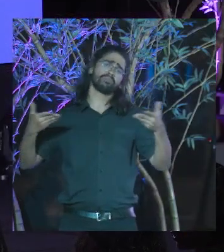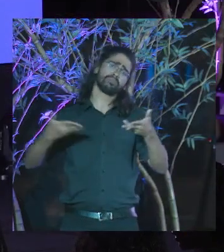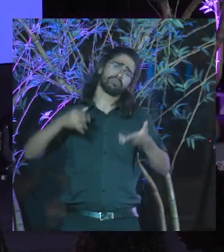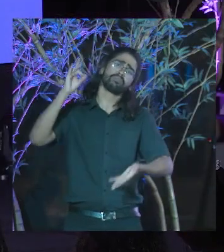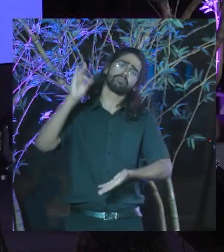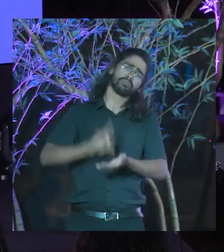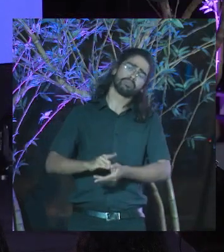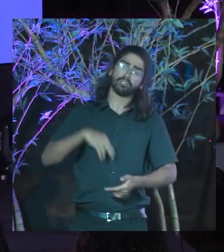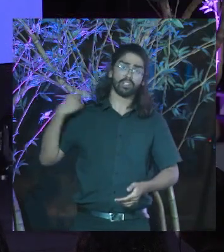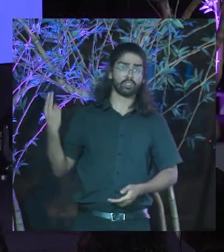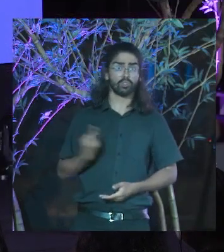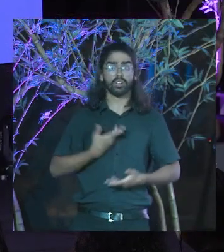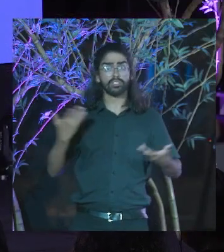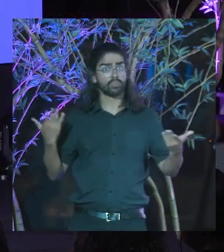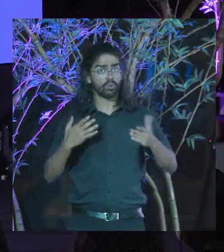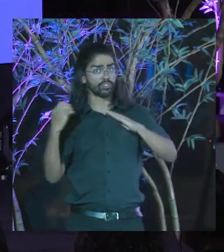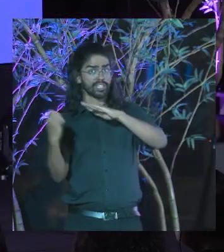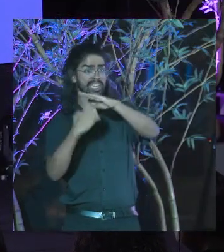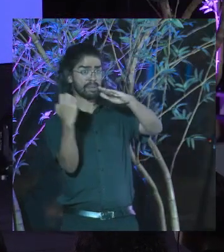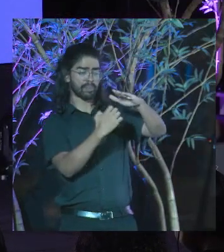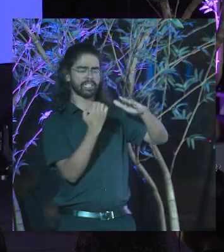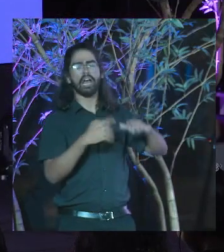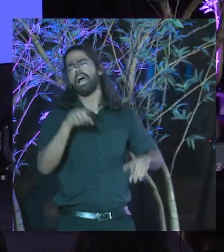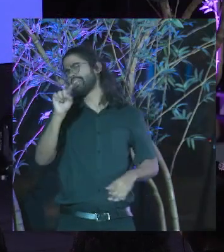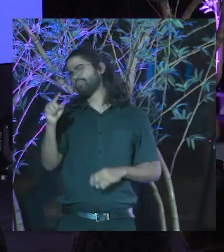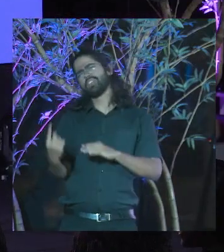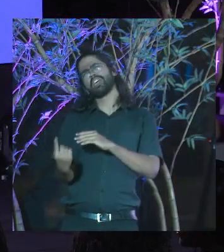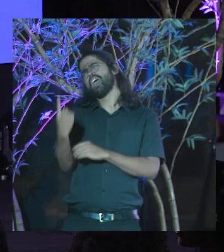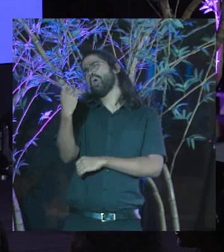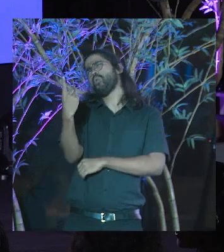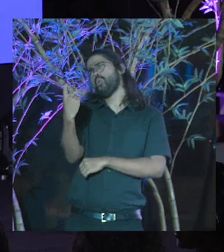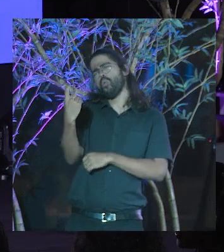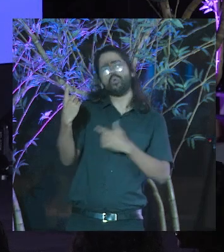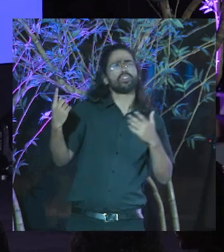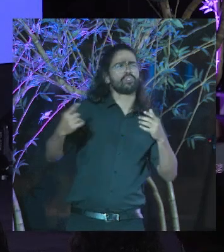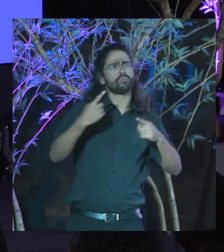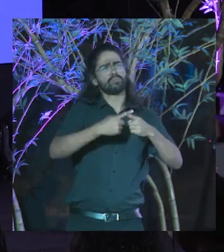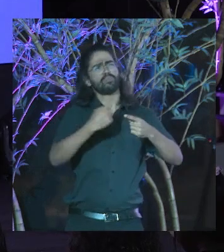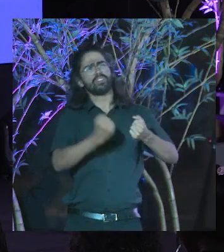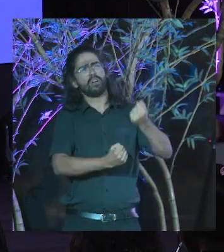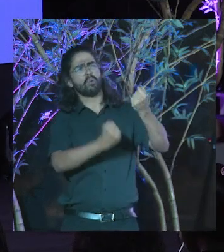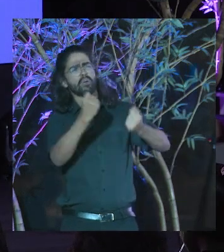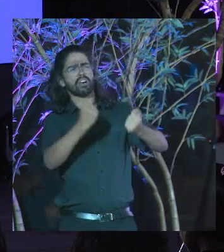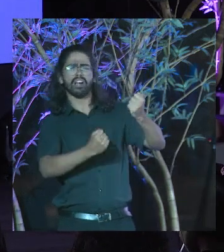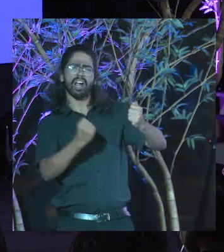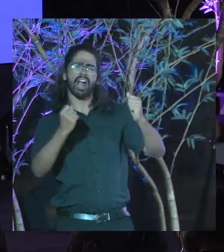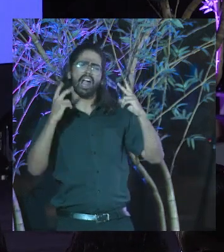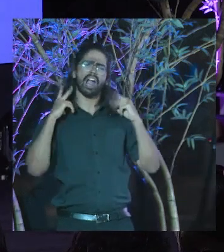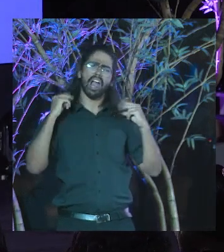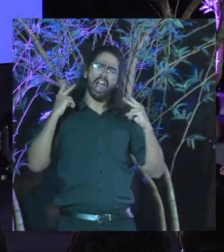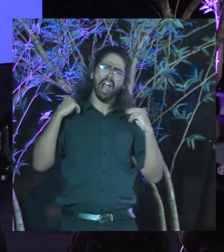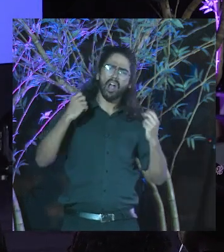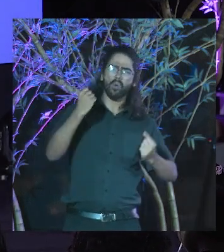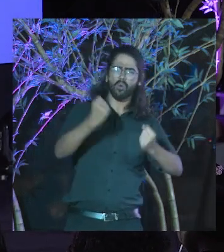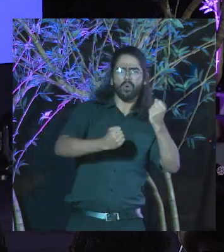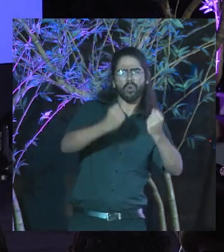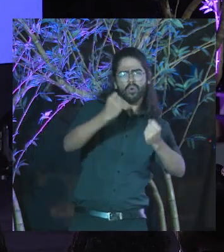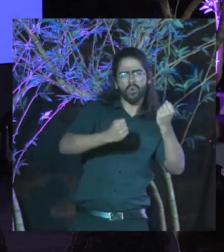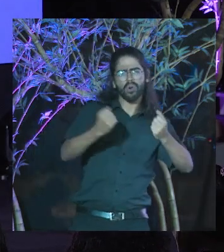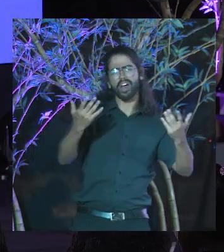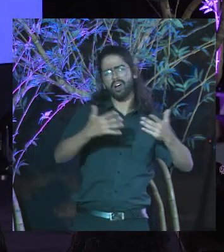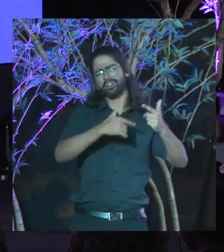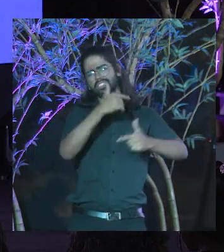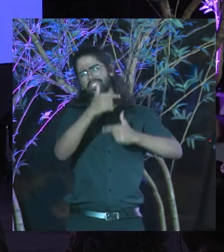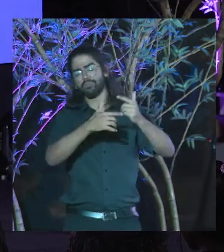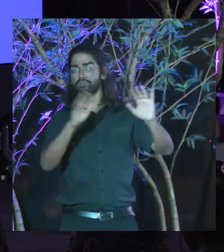acontecendo. A gente já tem organizações. Mas é um caso particular, os veículos, os carros, porque os carros, serviço